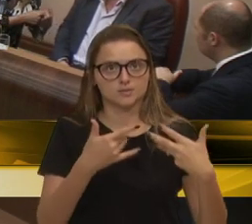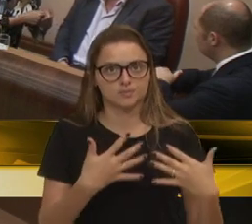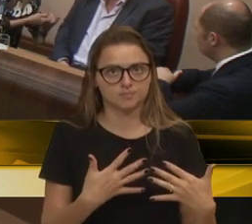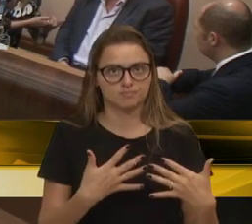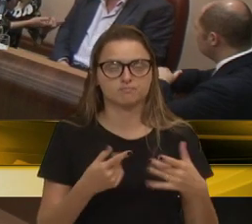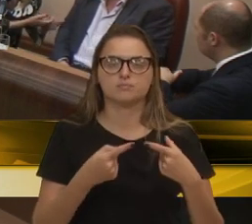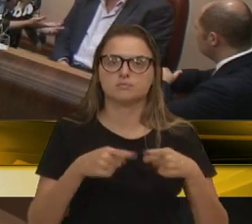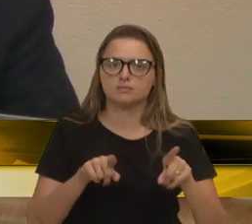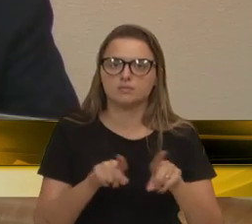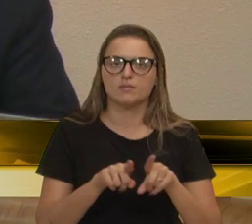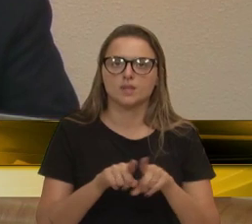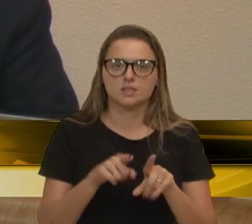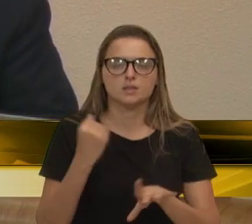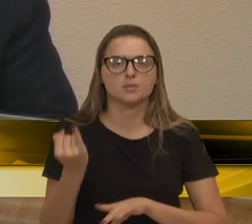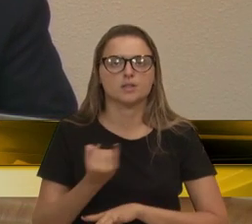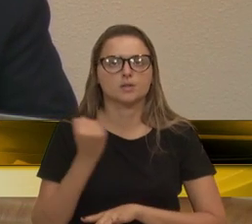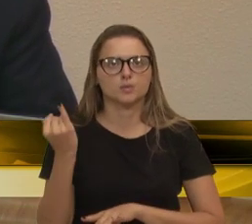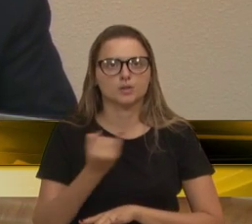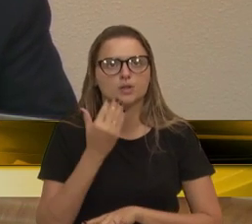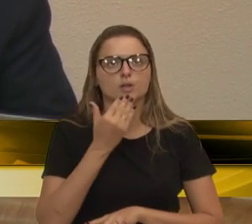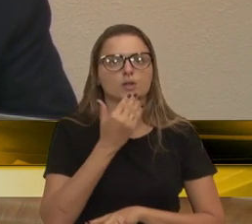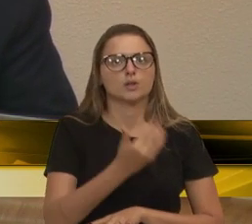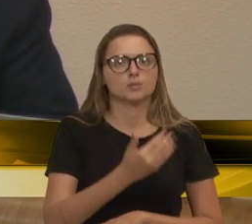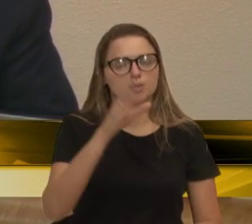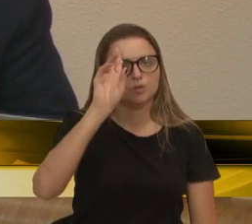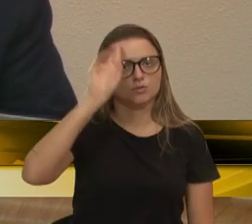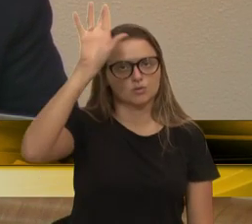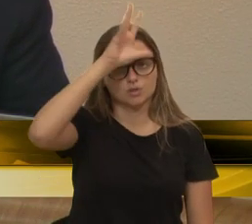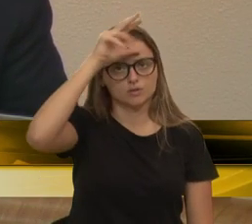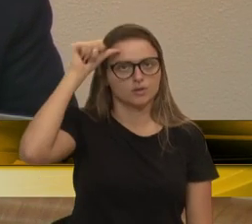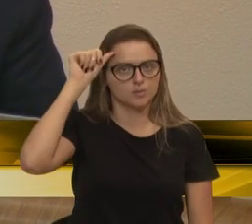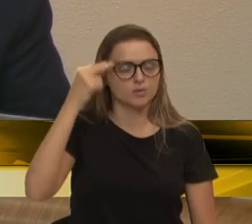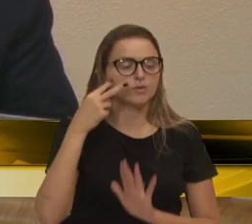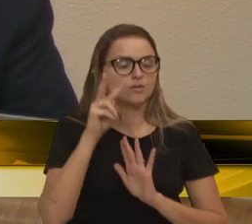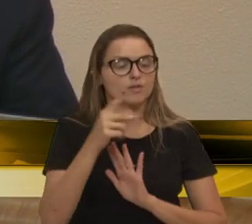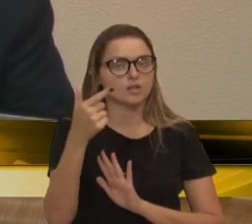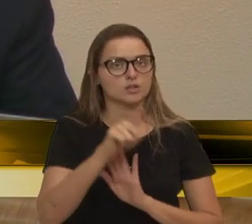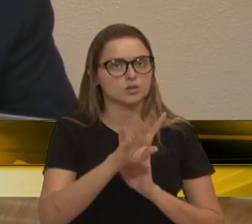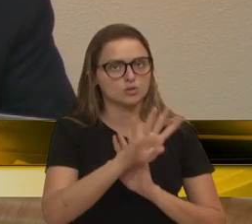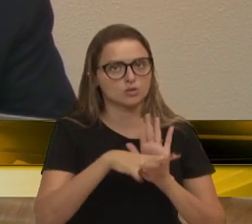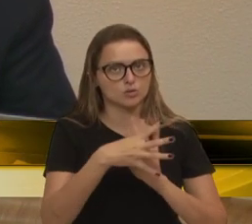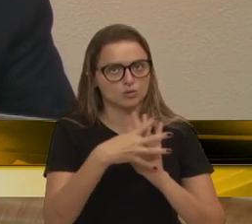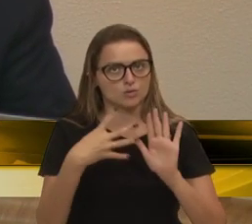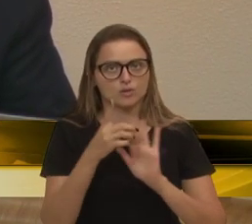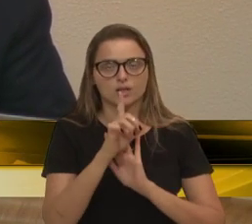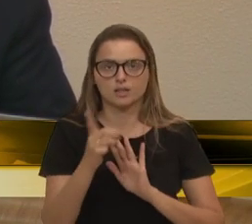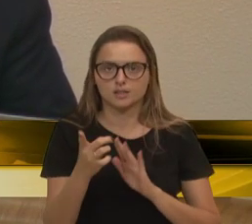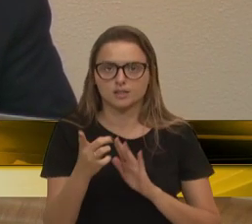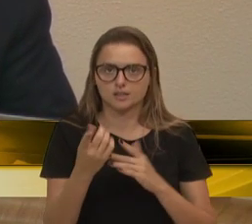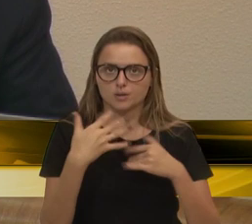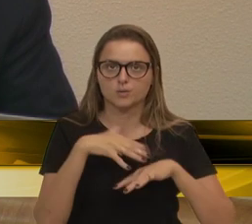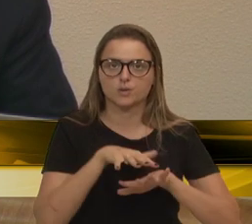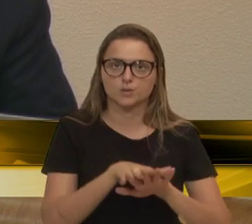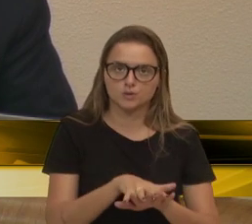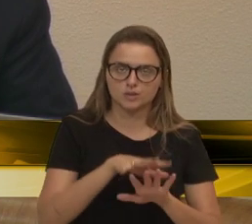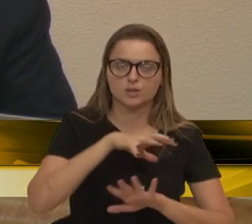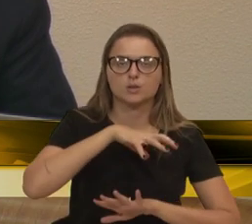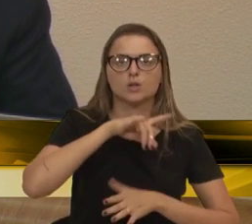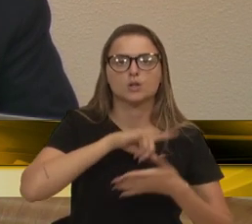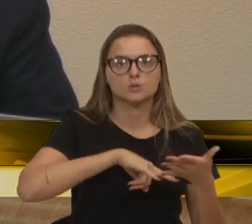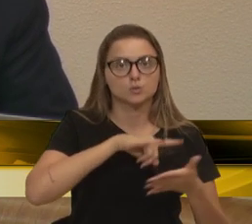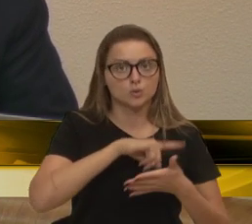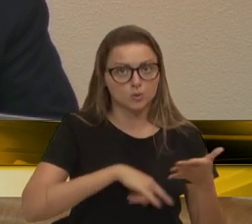não por menos relevante, pedi ao prefeito avaliasse e revisasse a não inclusão do referido precatório no